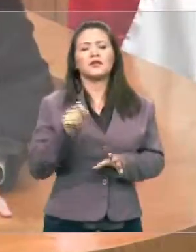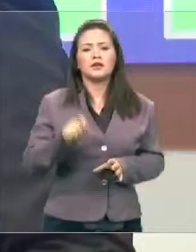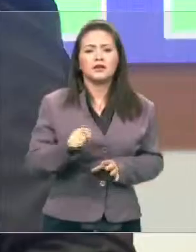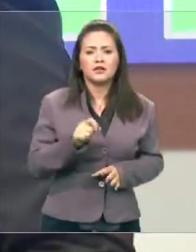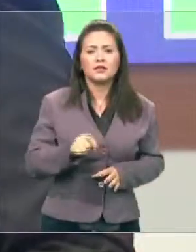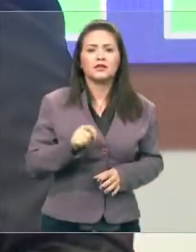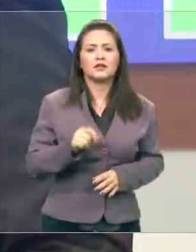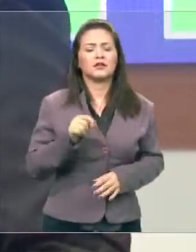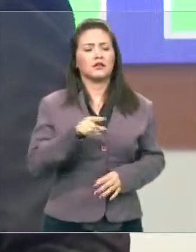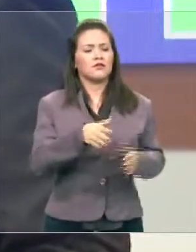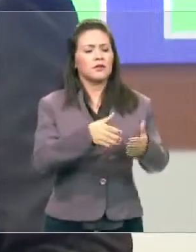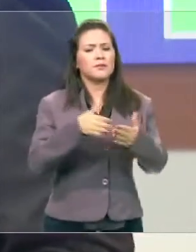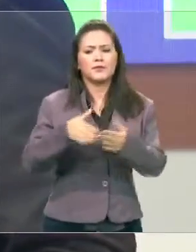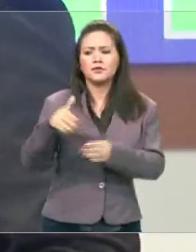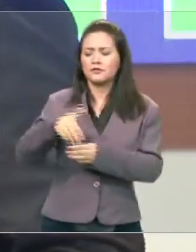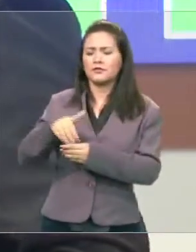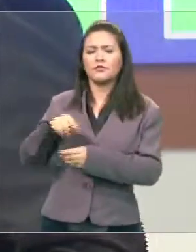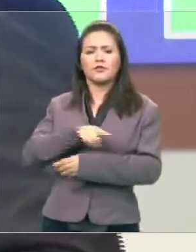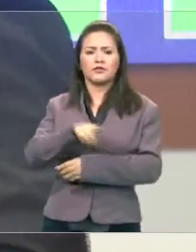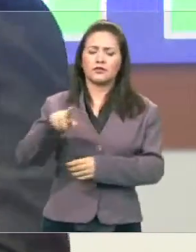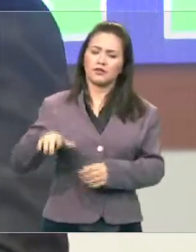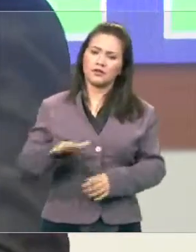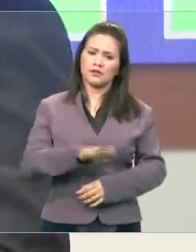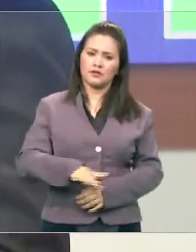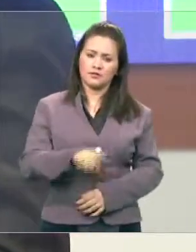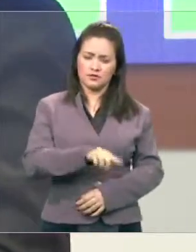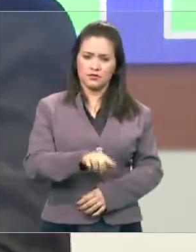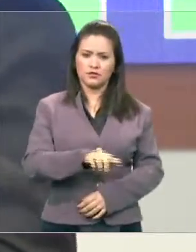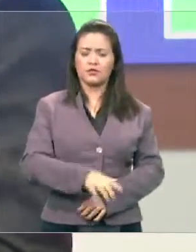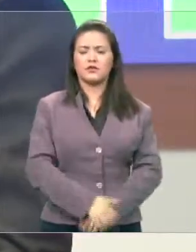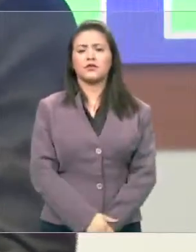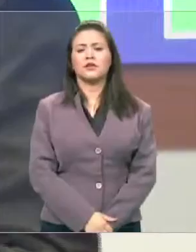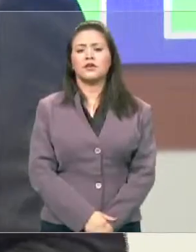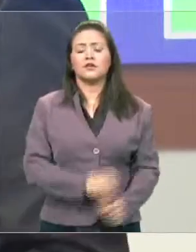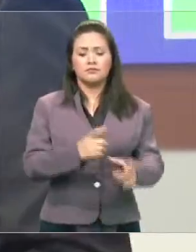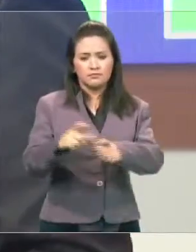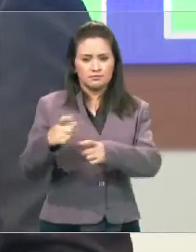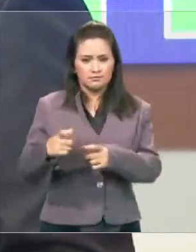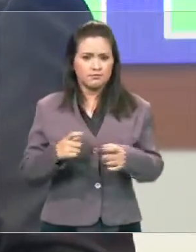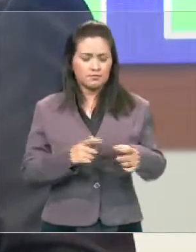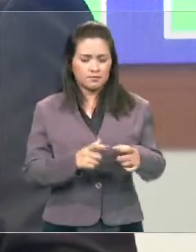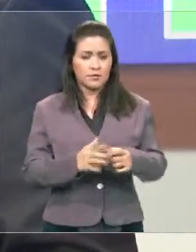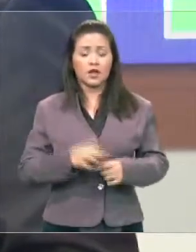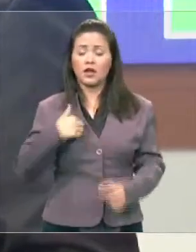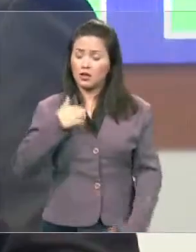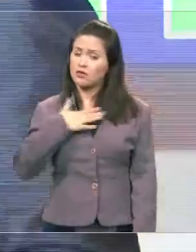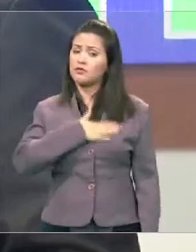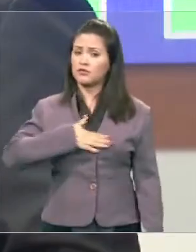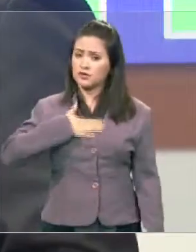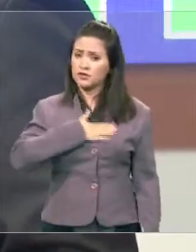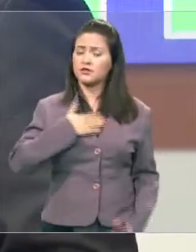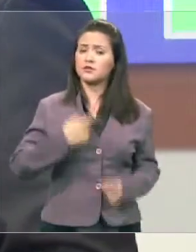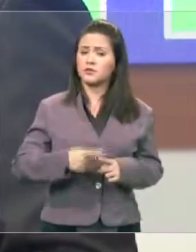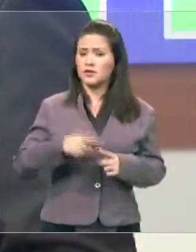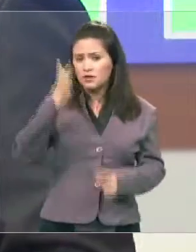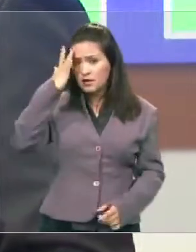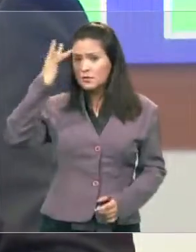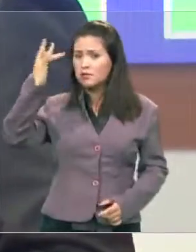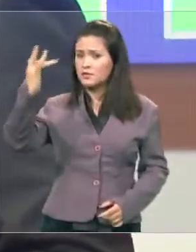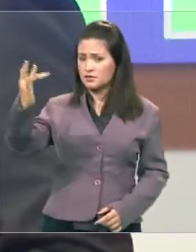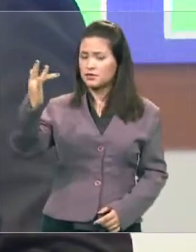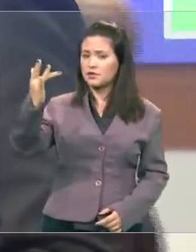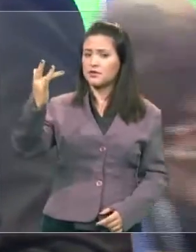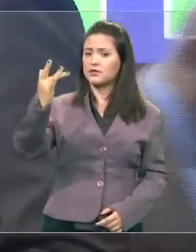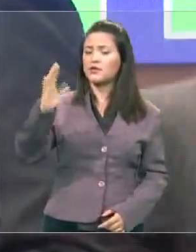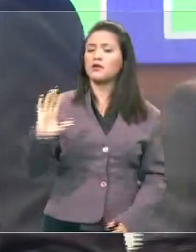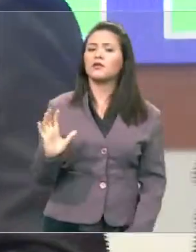metropolitana. E eu fico muito feliz de amanhã podermos receber lá em São José de Ribamar, na região limítrofe do Parque